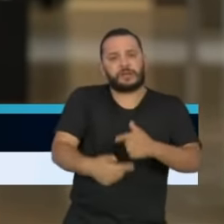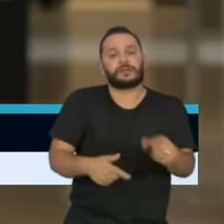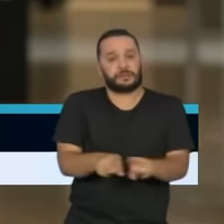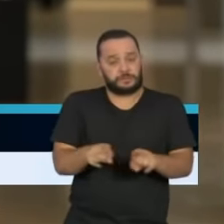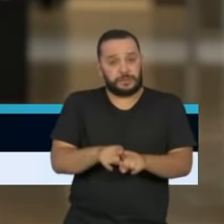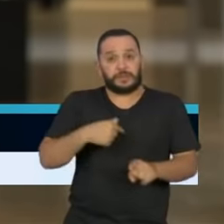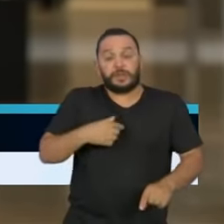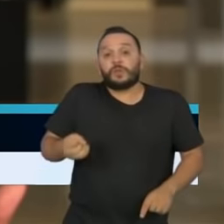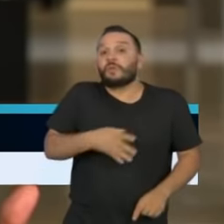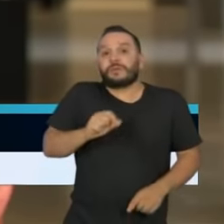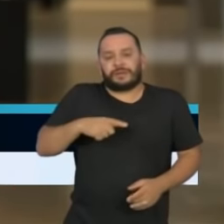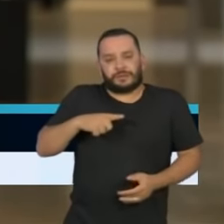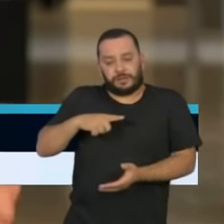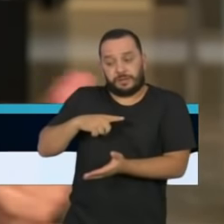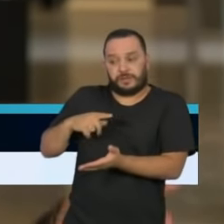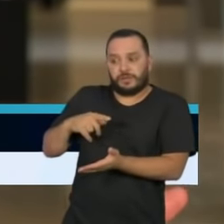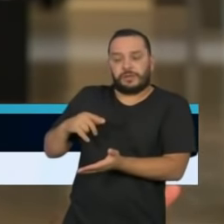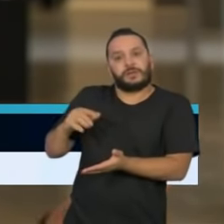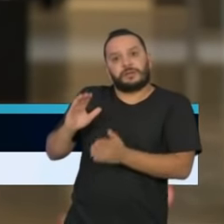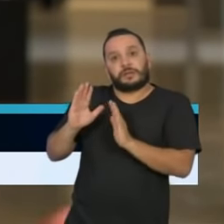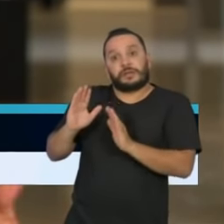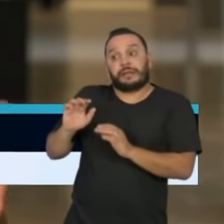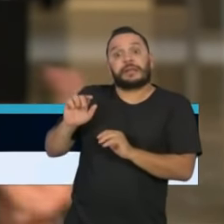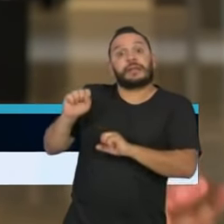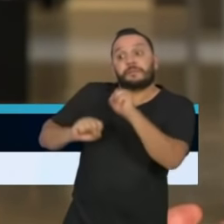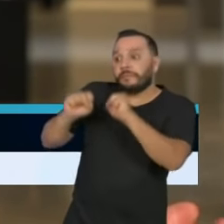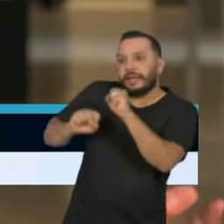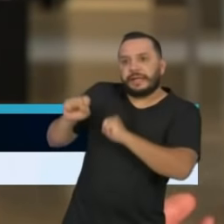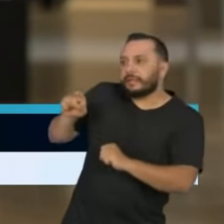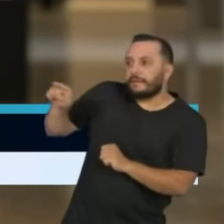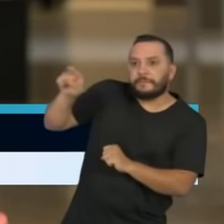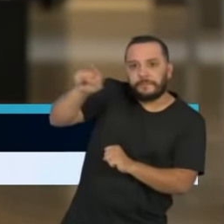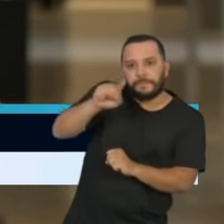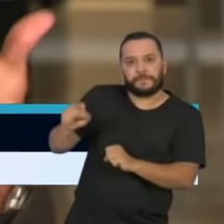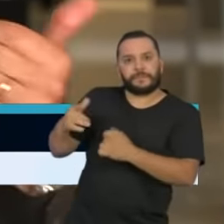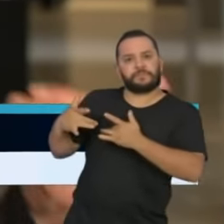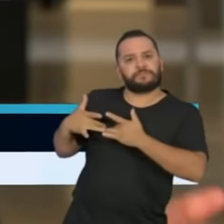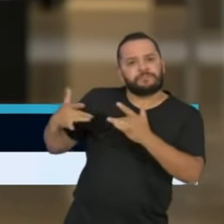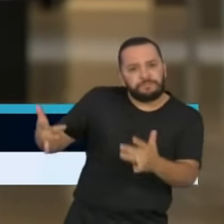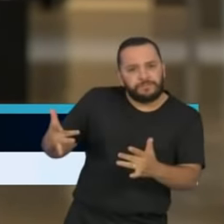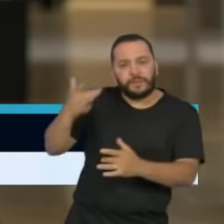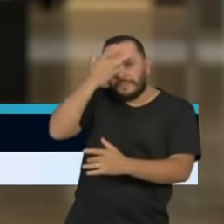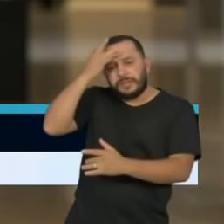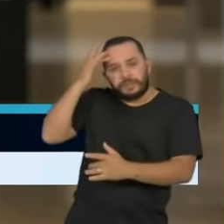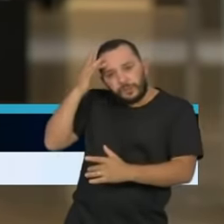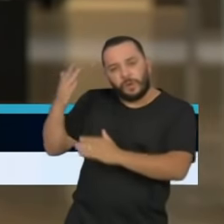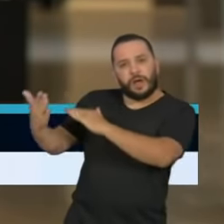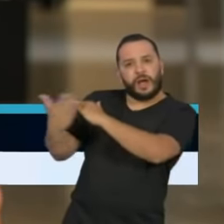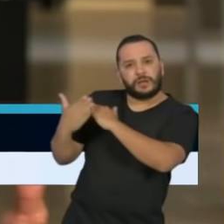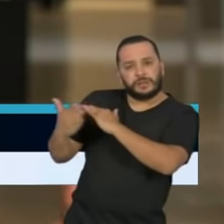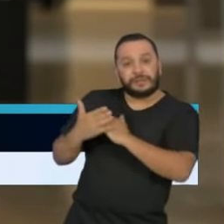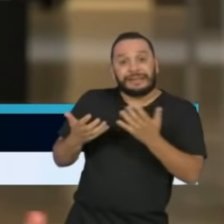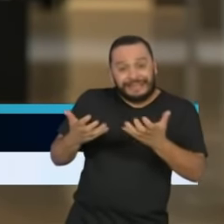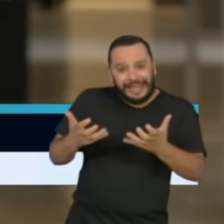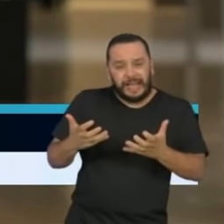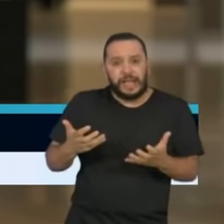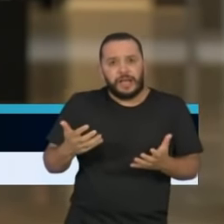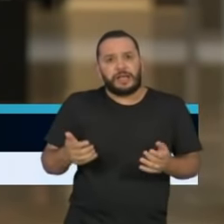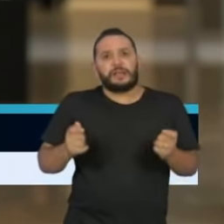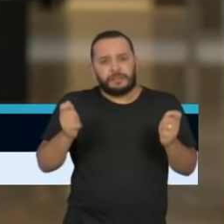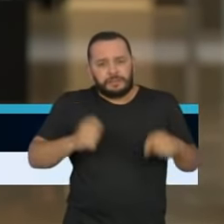secretário, solidariedade de empresas, de pessoas se disponibilizando a participar